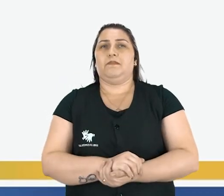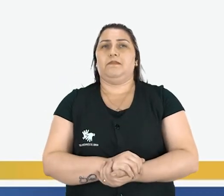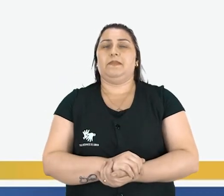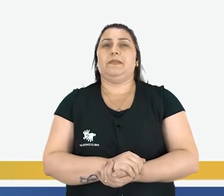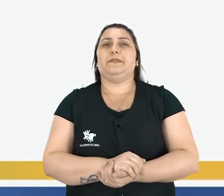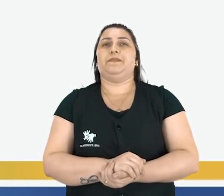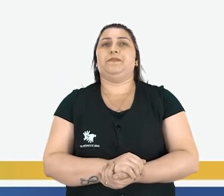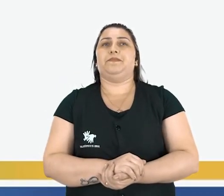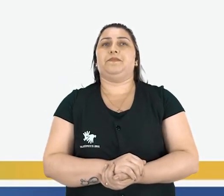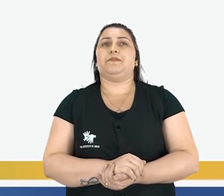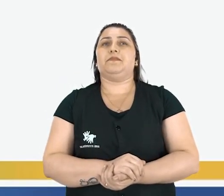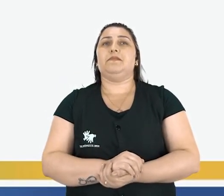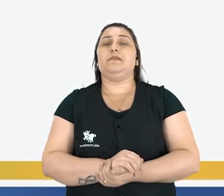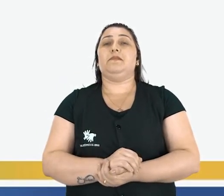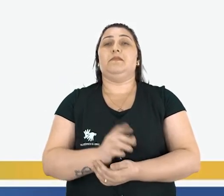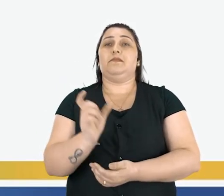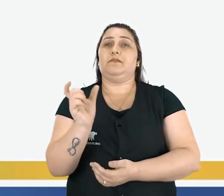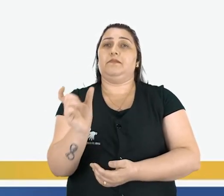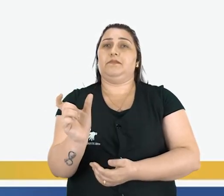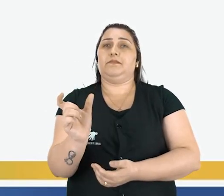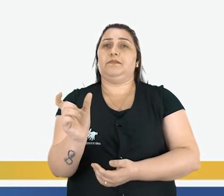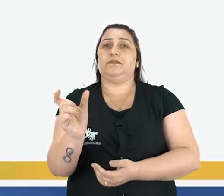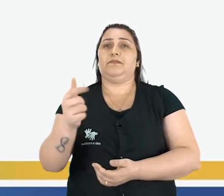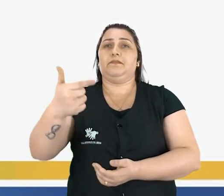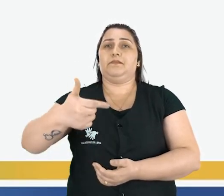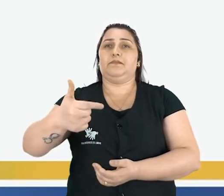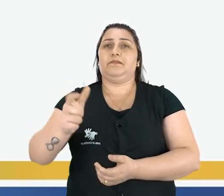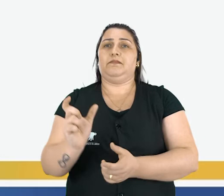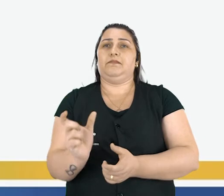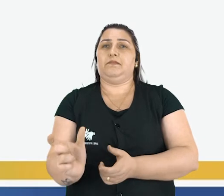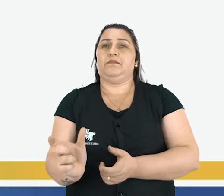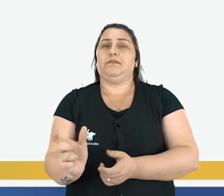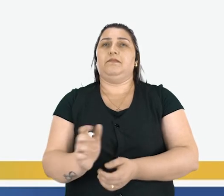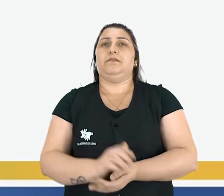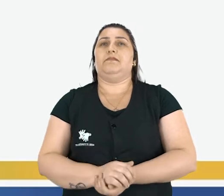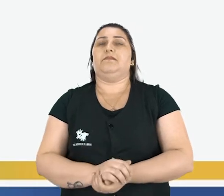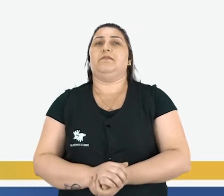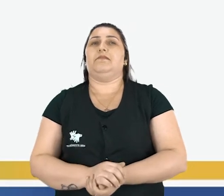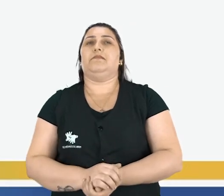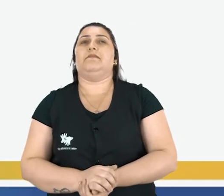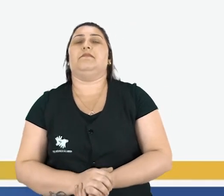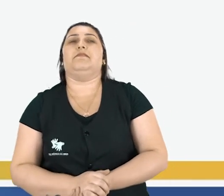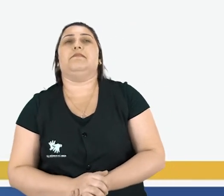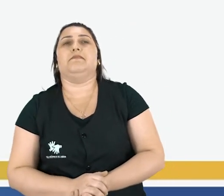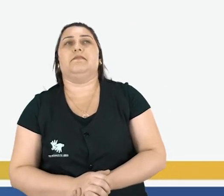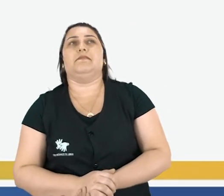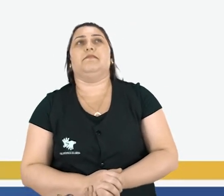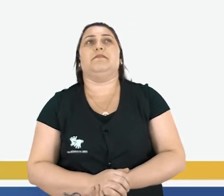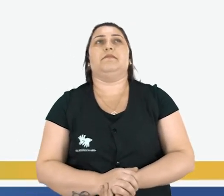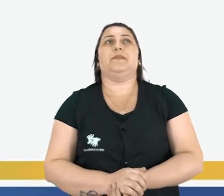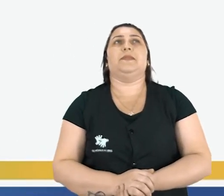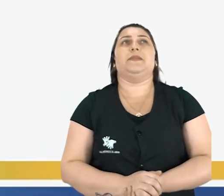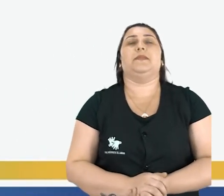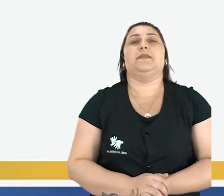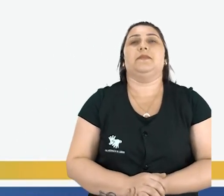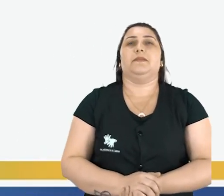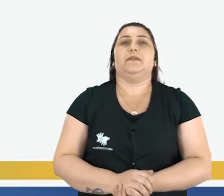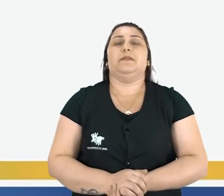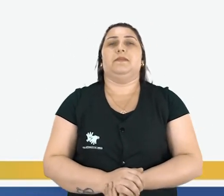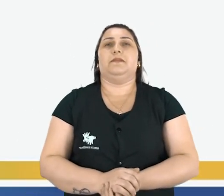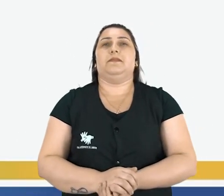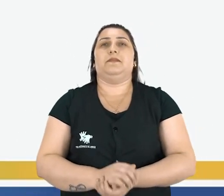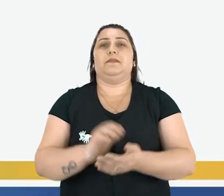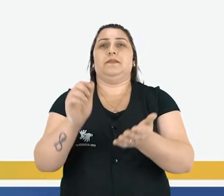então nós já sabemos que a palavra mochila é a segunda palavra Esta palavra mochila que corresponde a nossa embaixo